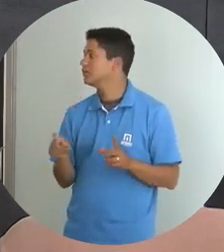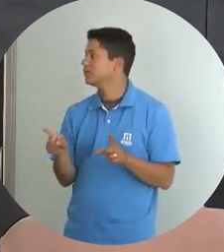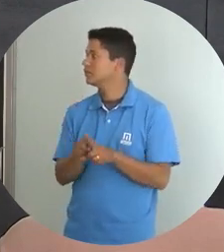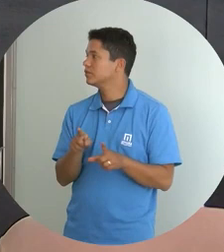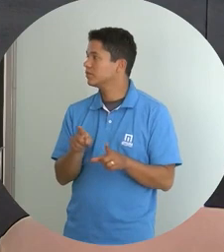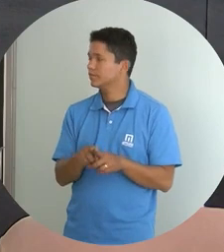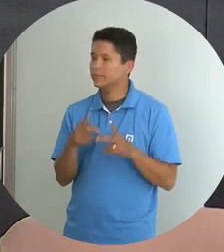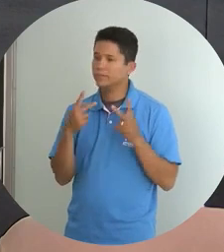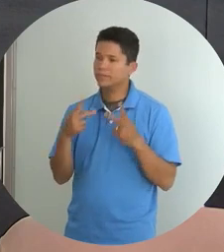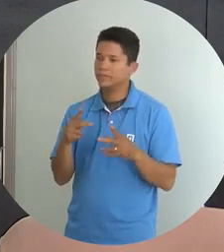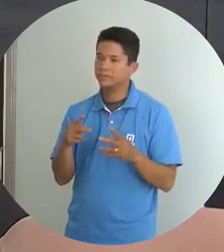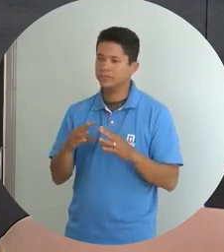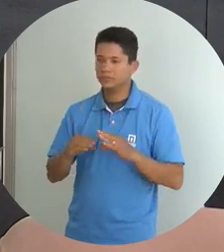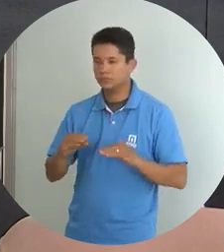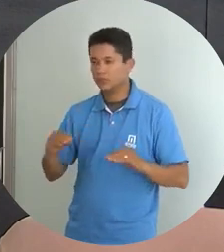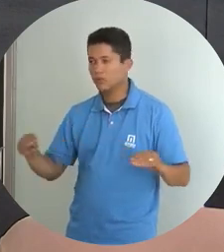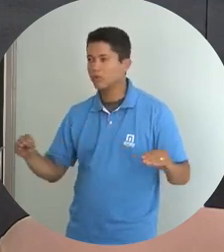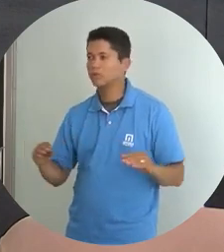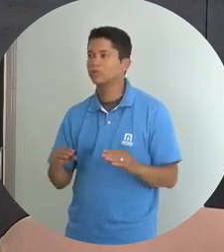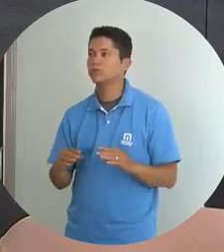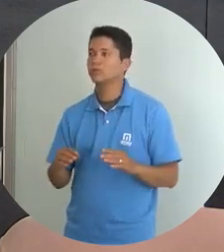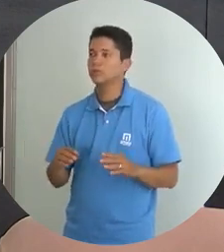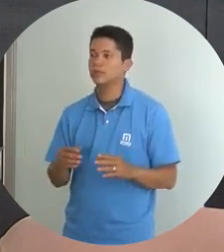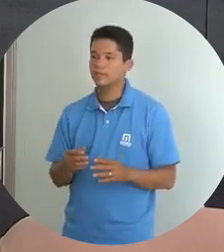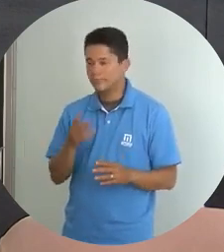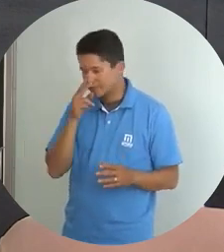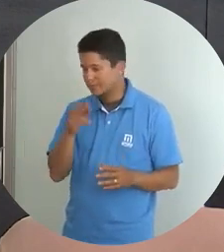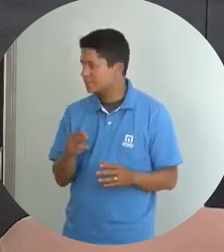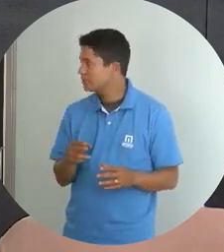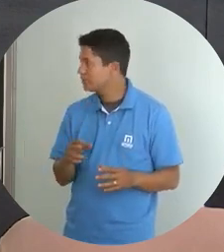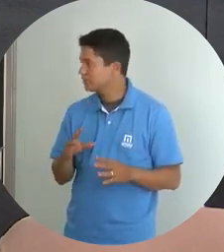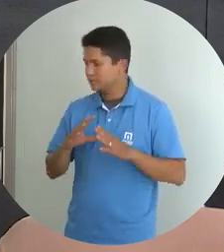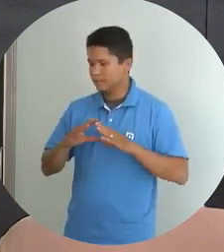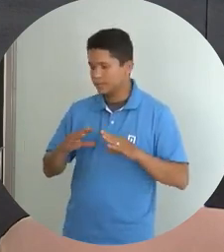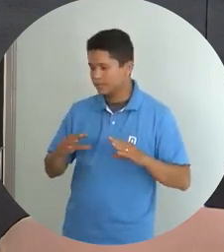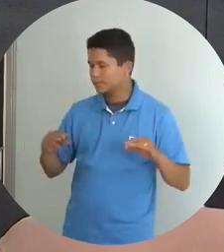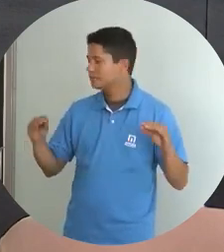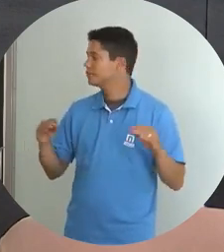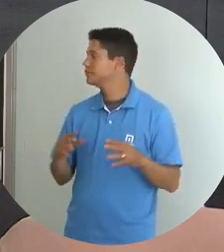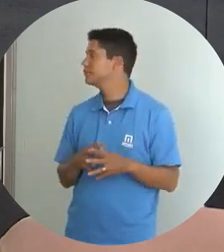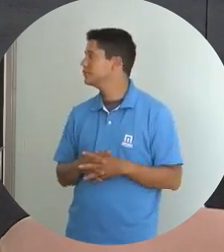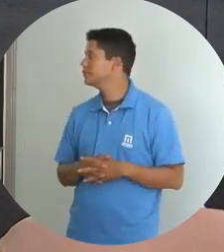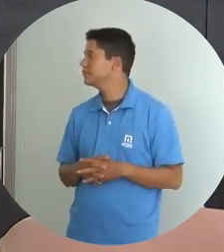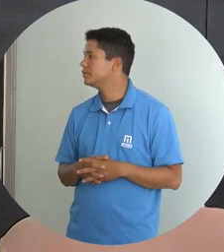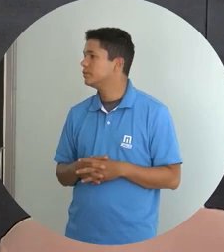que foi perturbado na região, ele possa cicatrizar, né?